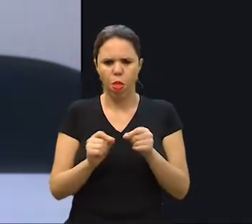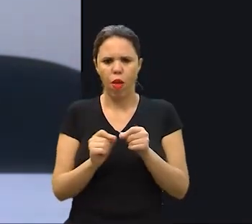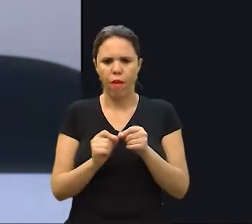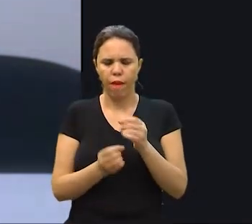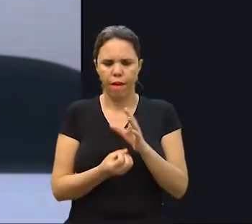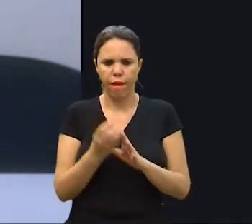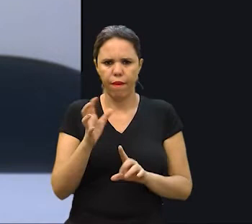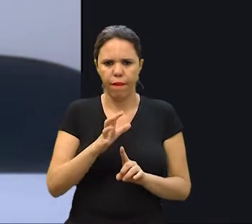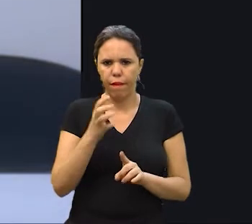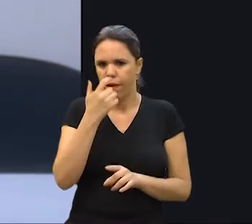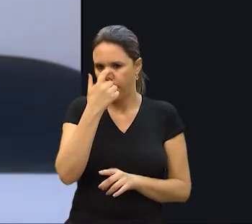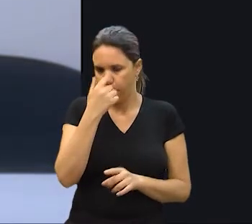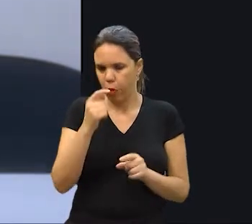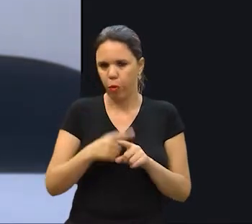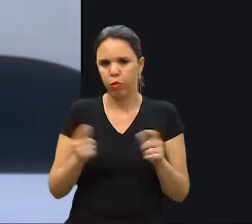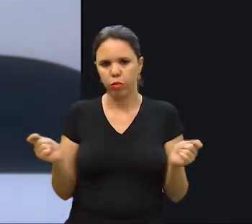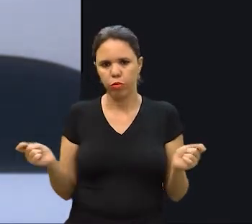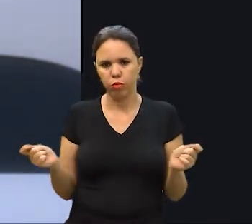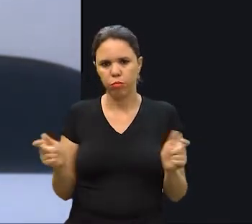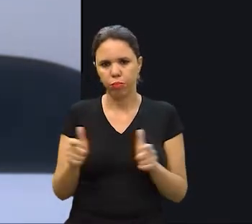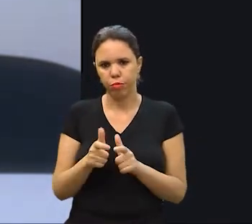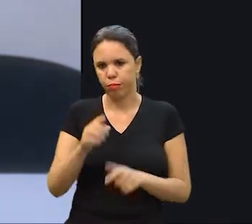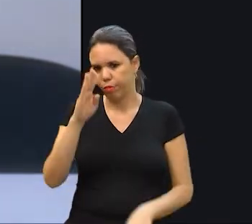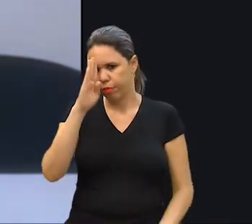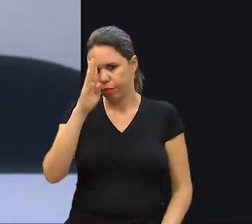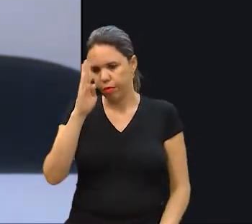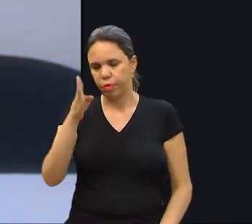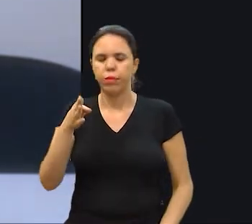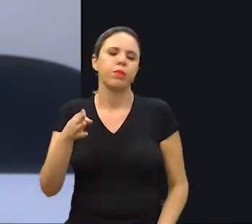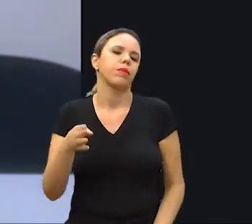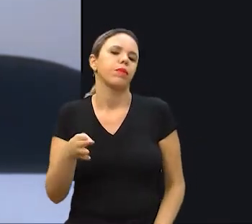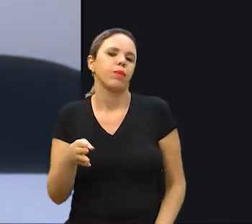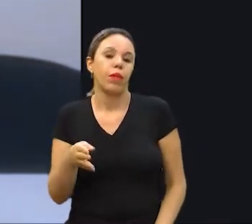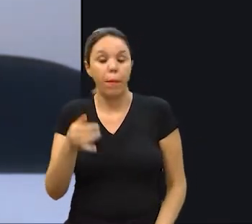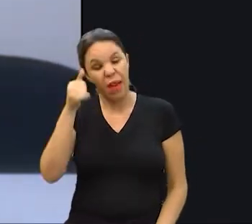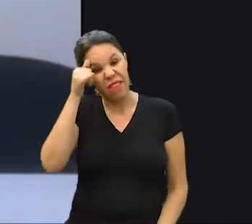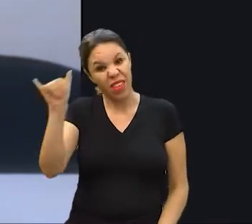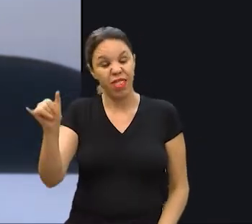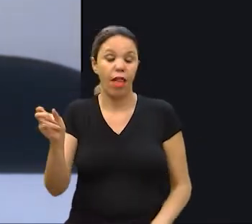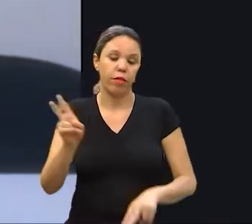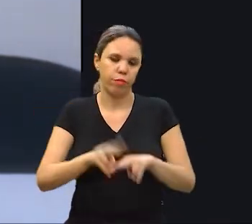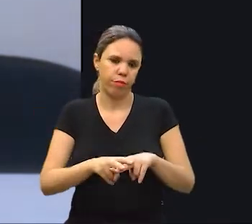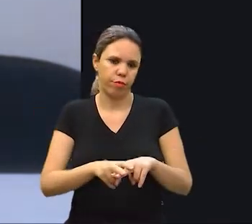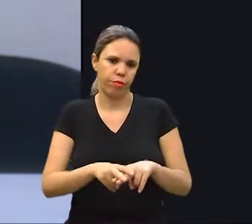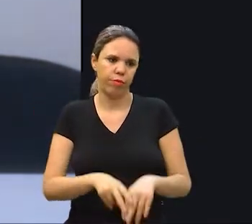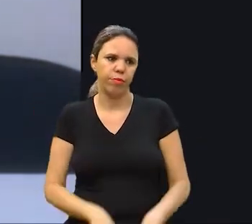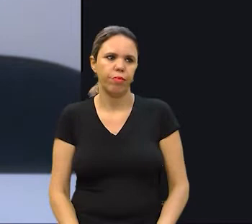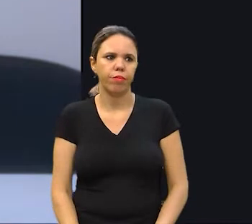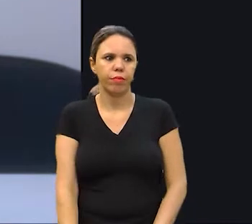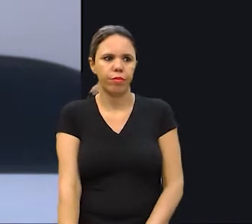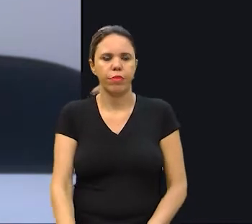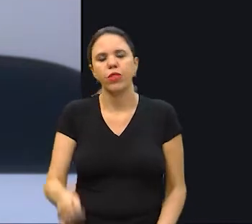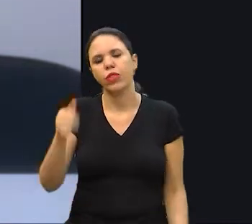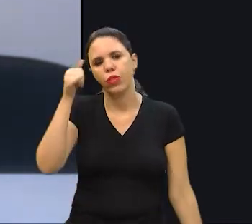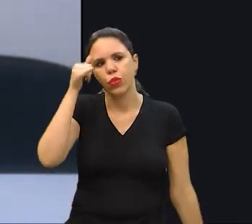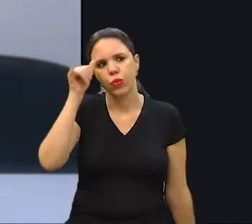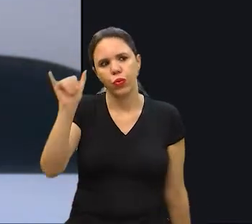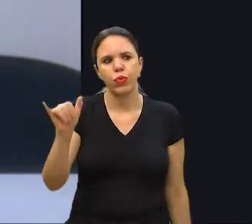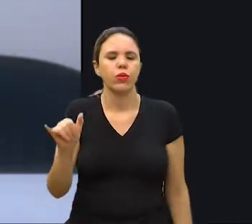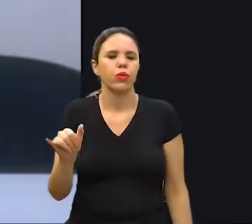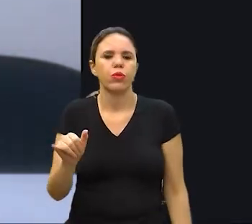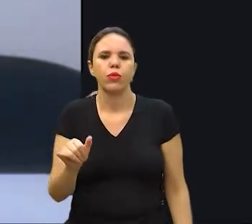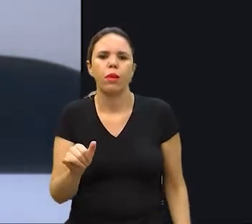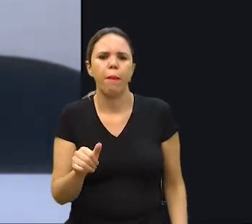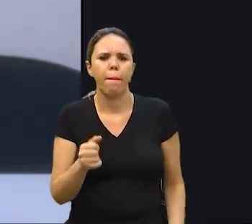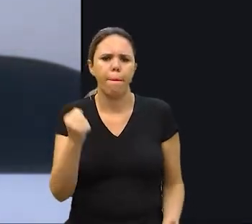violência, para poder diminuir, principalmente, a reincidência e, sobretudo, evitar